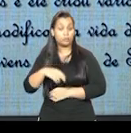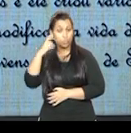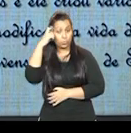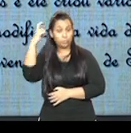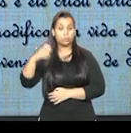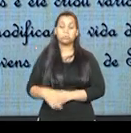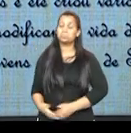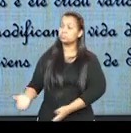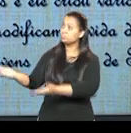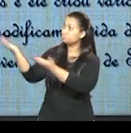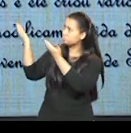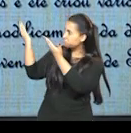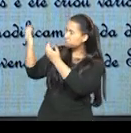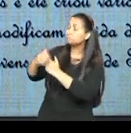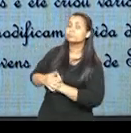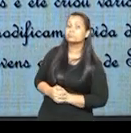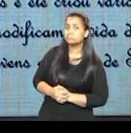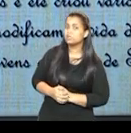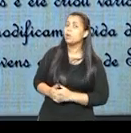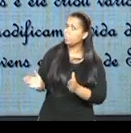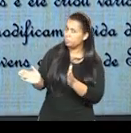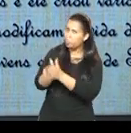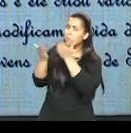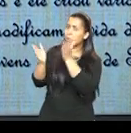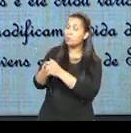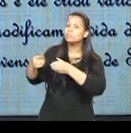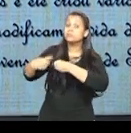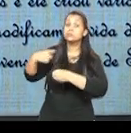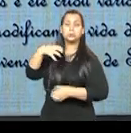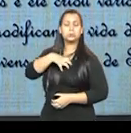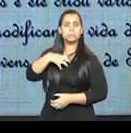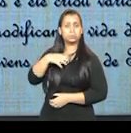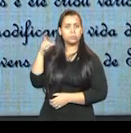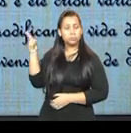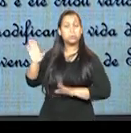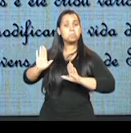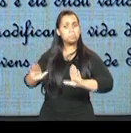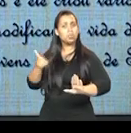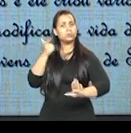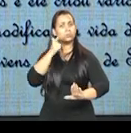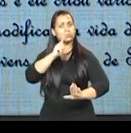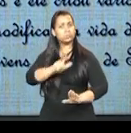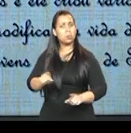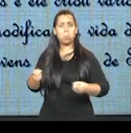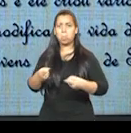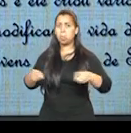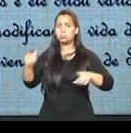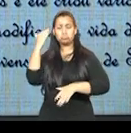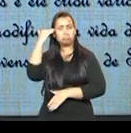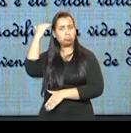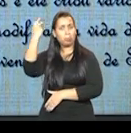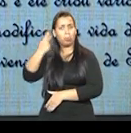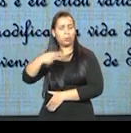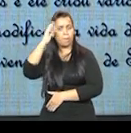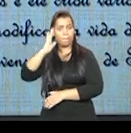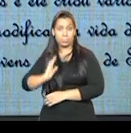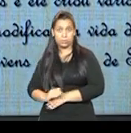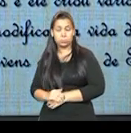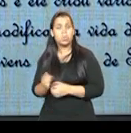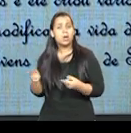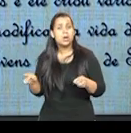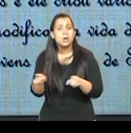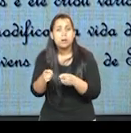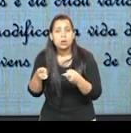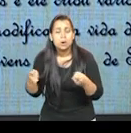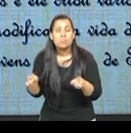Carlinhos Brown teve uma infância pobre em Salvador, mas se consolidou como um dos maiores músicos brasileiros. A música